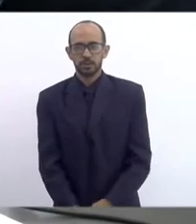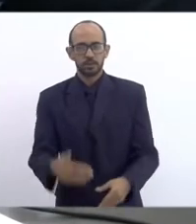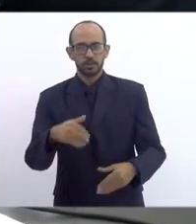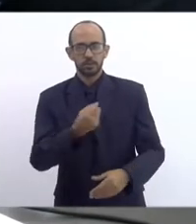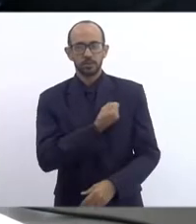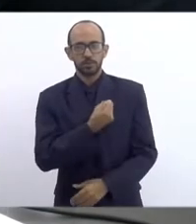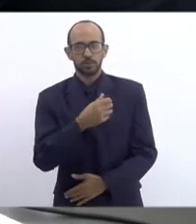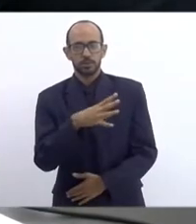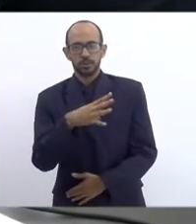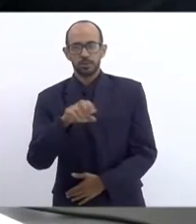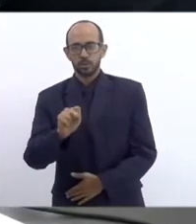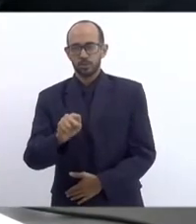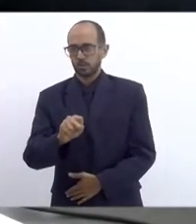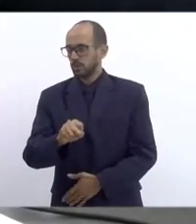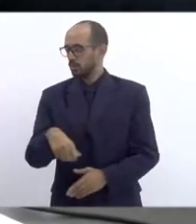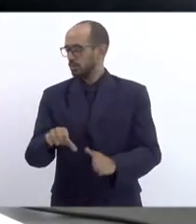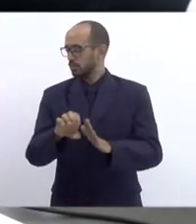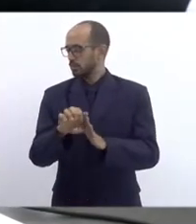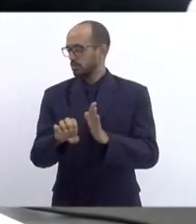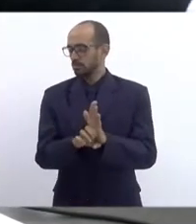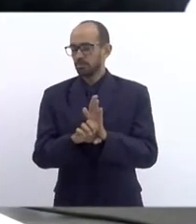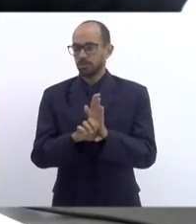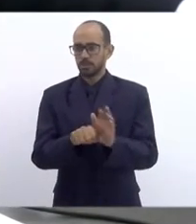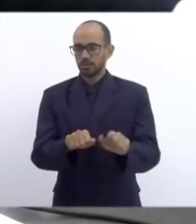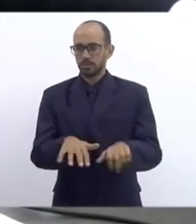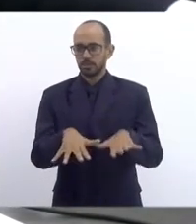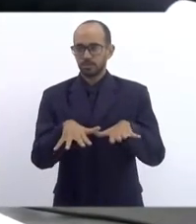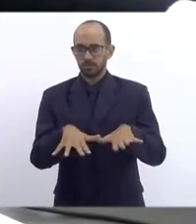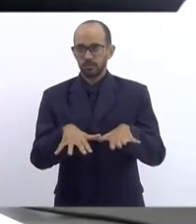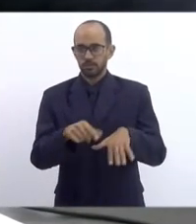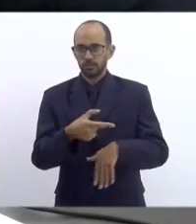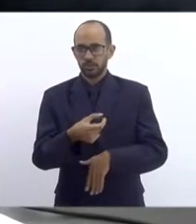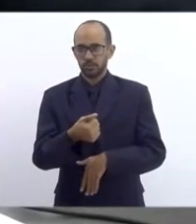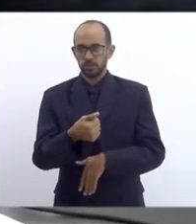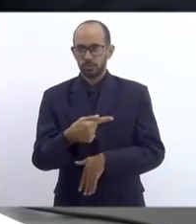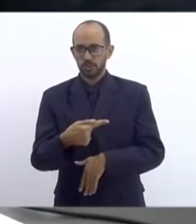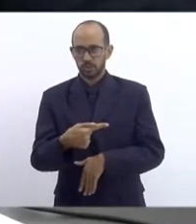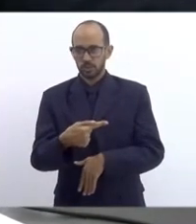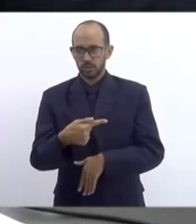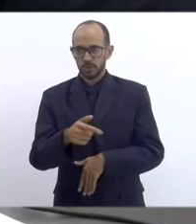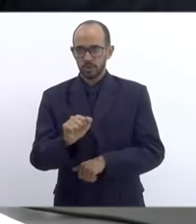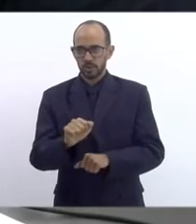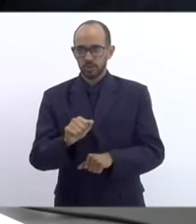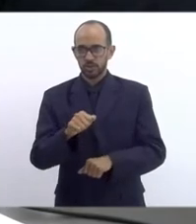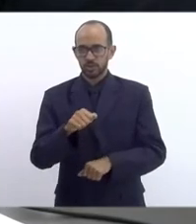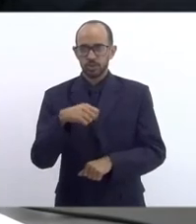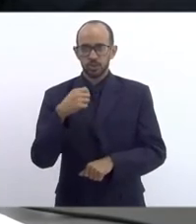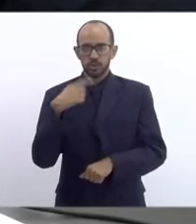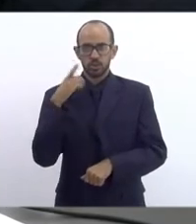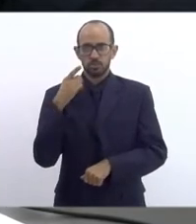48, emendas de plenário, projeto de lei 3581 de 17, autoria do deputado Eliomar Coelho e Marcelo Freixo,